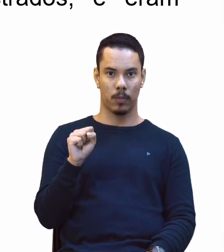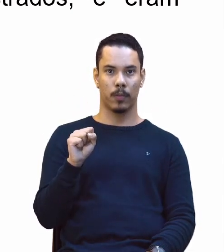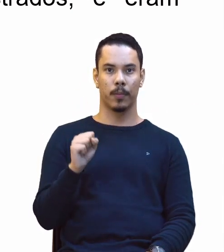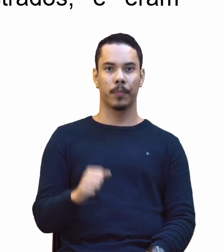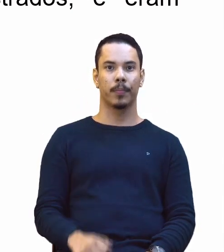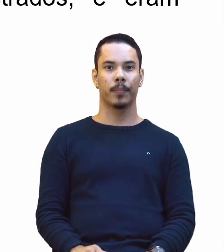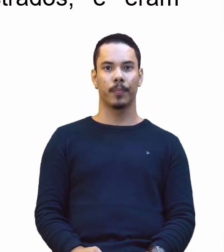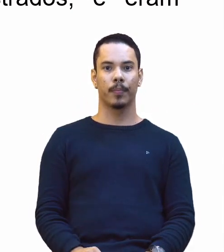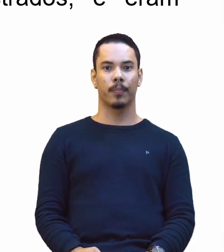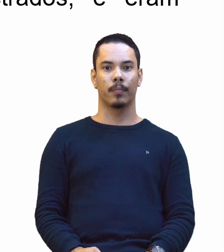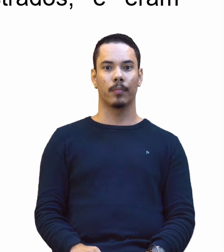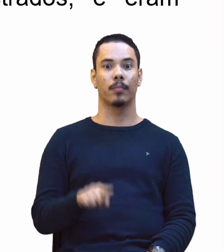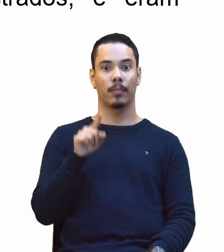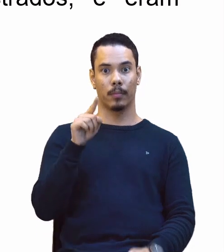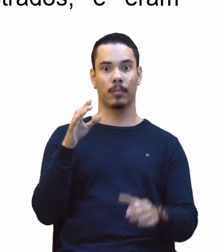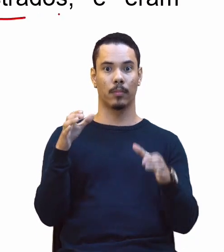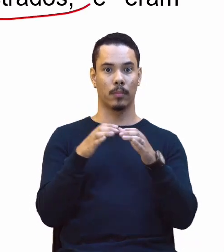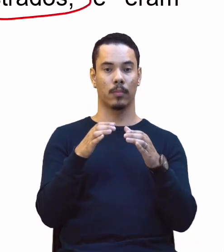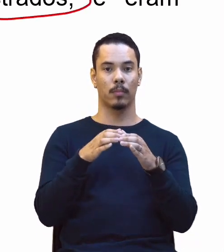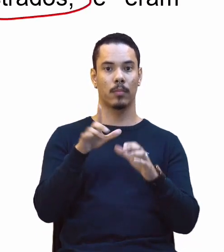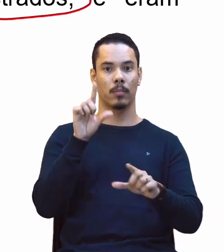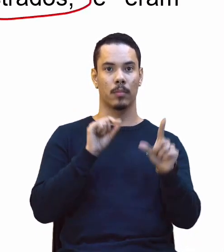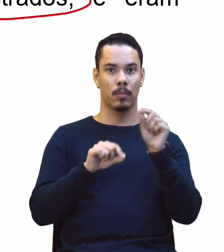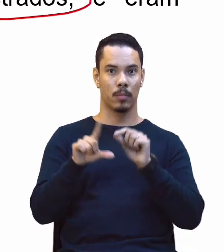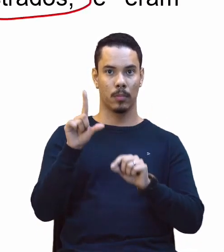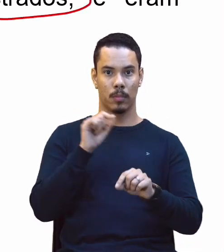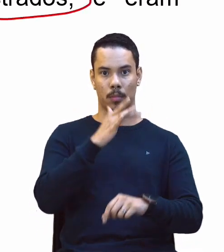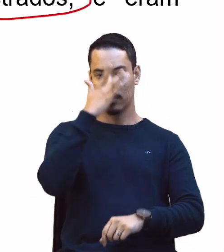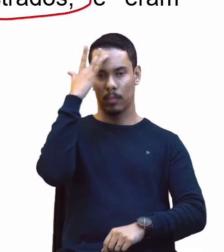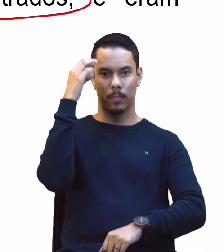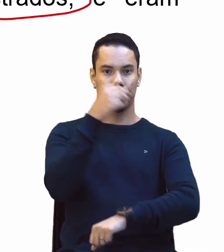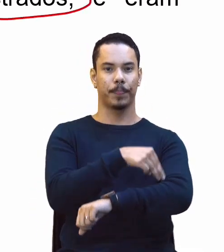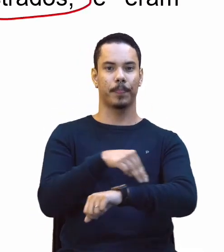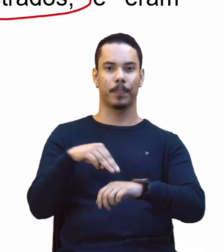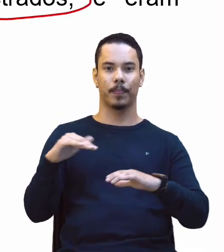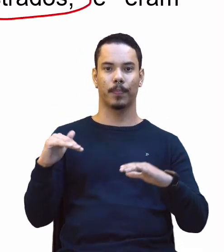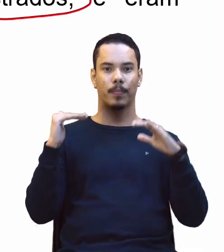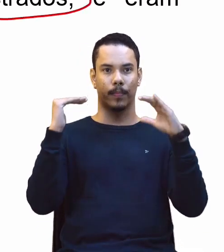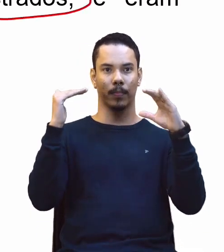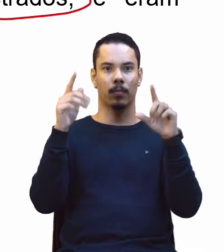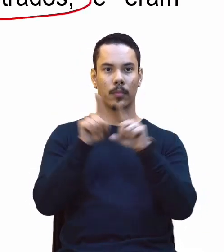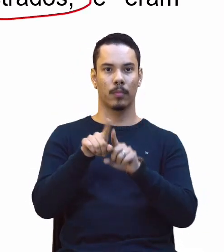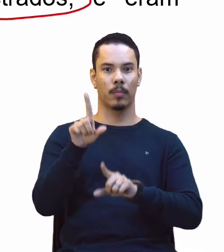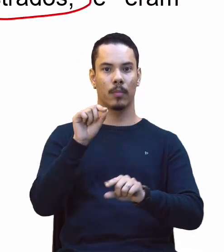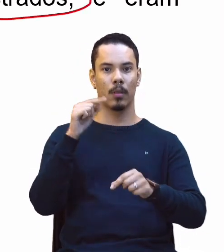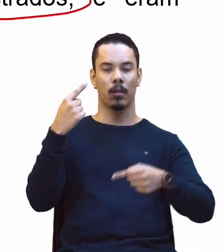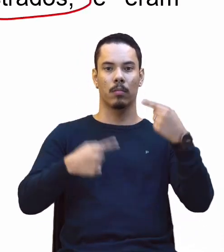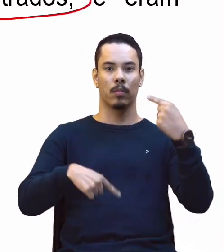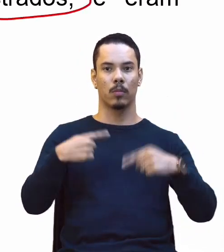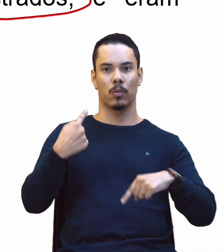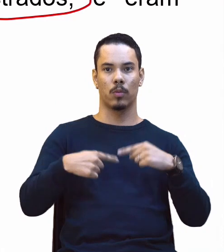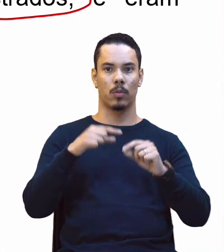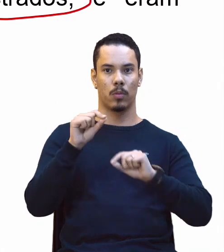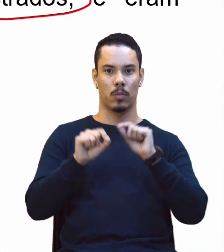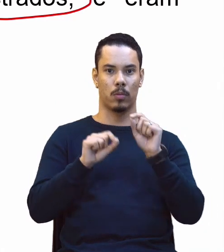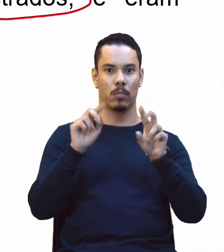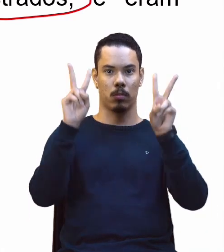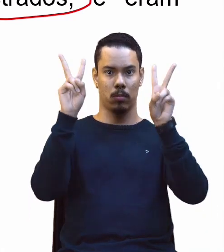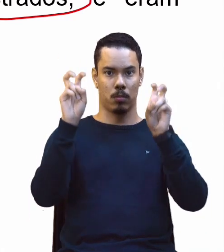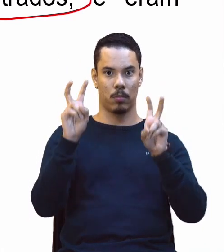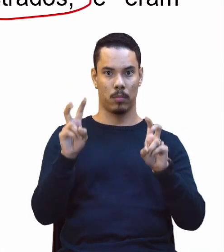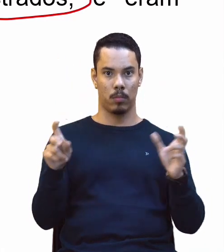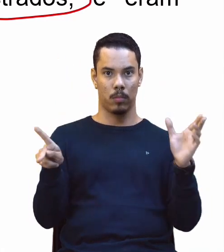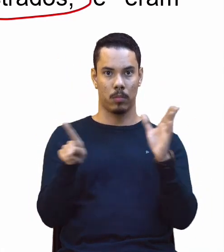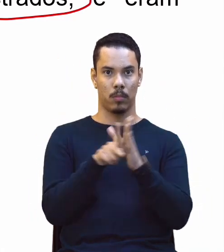Nessas assembleias eram escolhidos magistrados e eram discutidas as questões que se